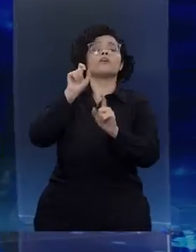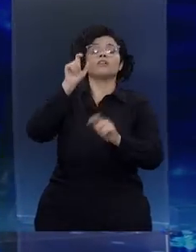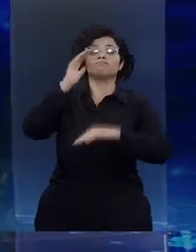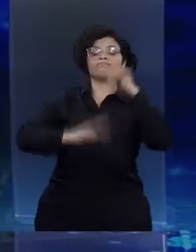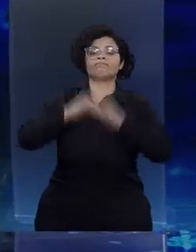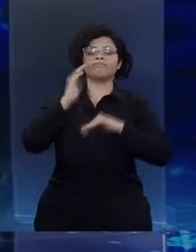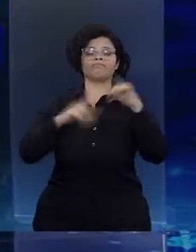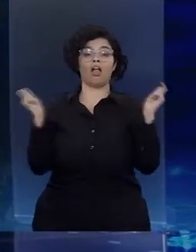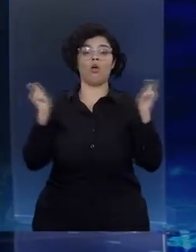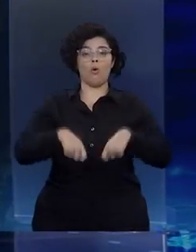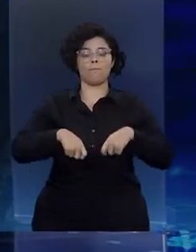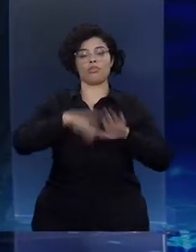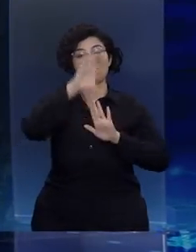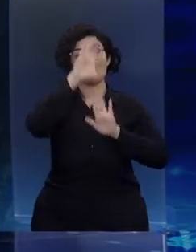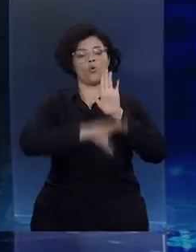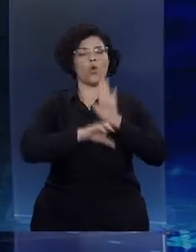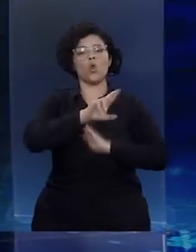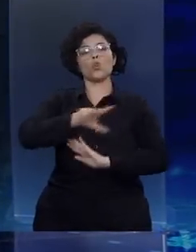currículo e não por amizade. aí